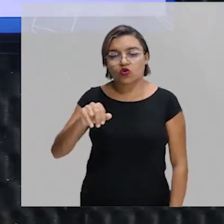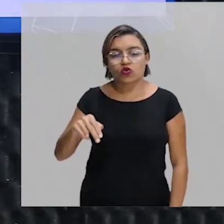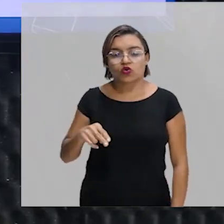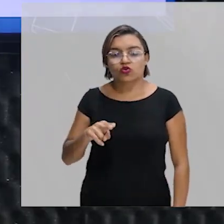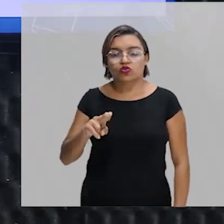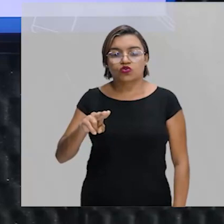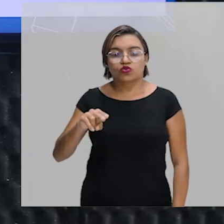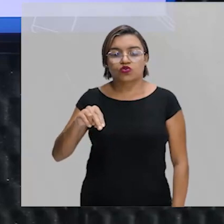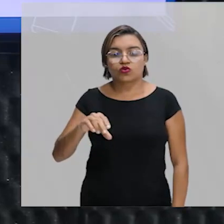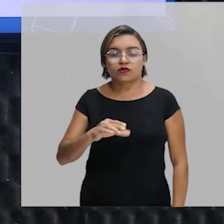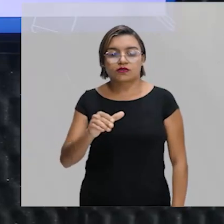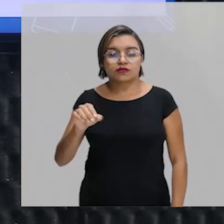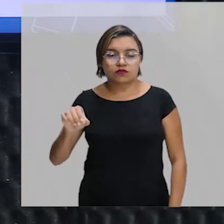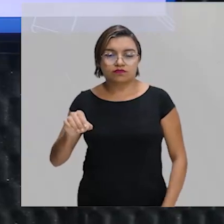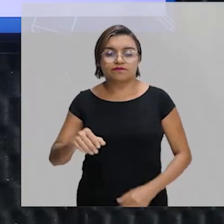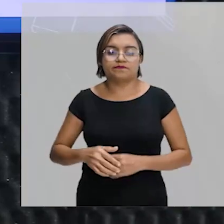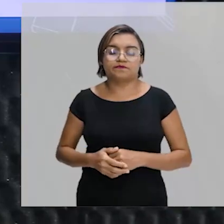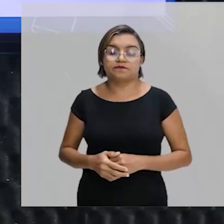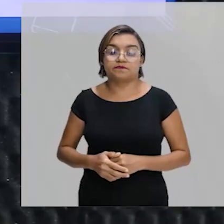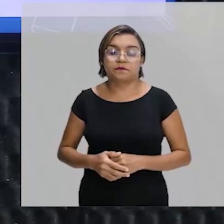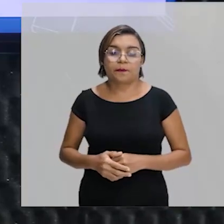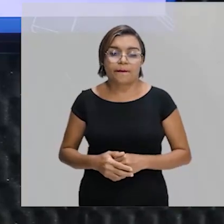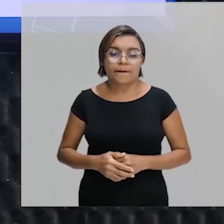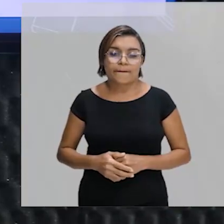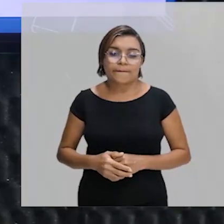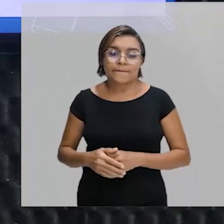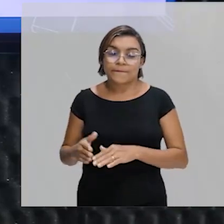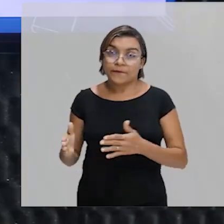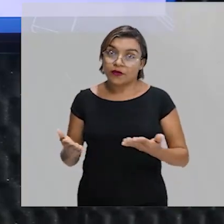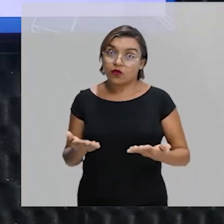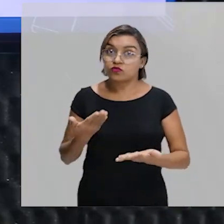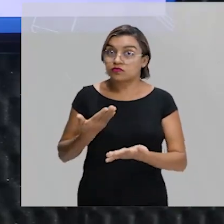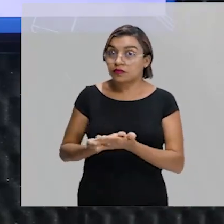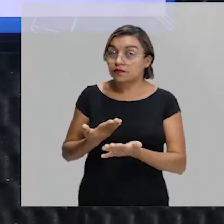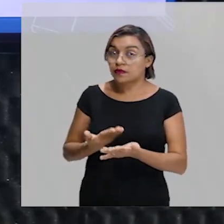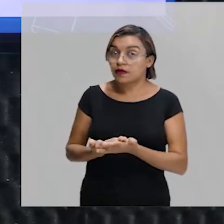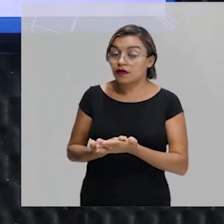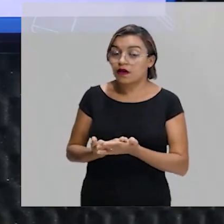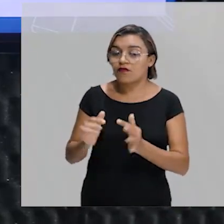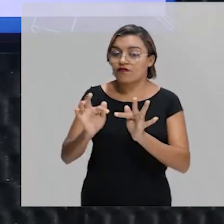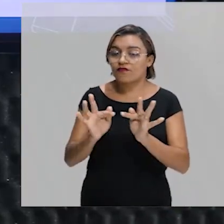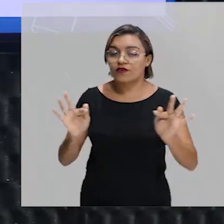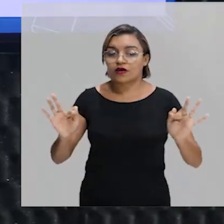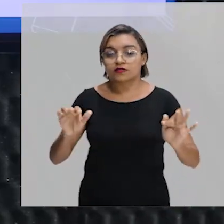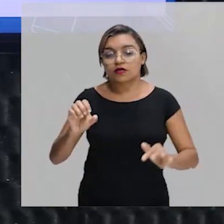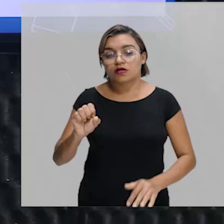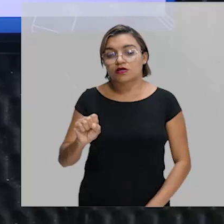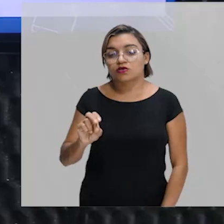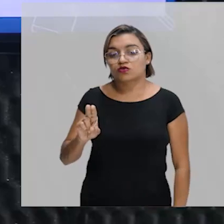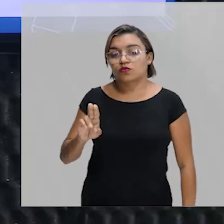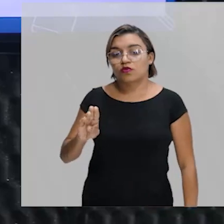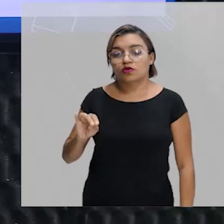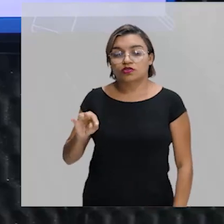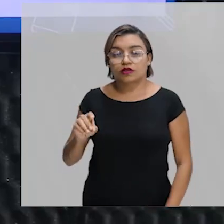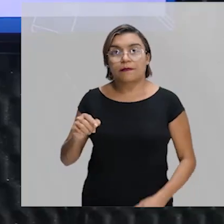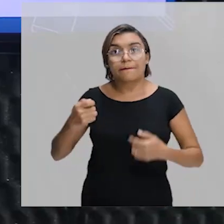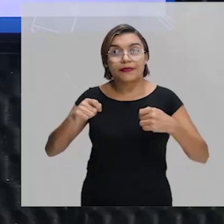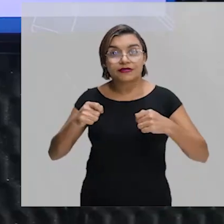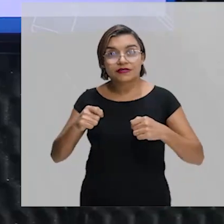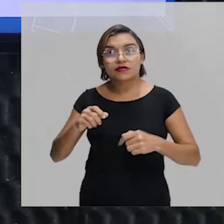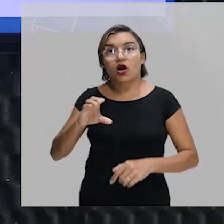mistério para quem já estudou oração subordinada. Para trabalhar com orações subordinadas, eu preciso saber o que, professora?